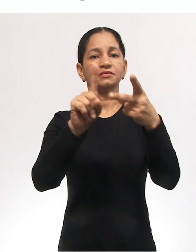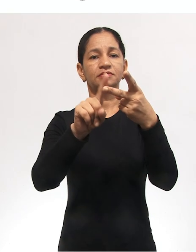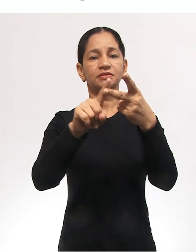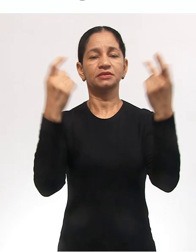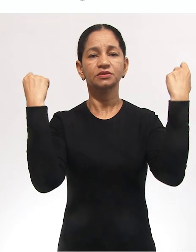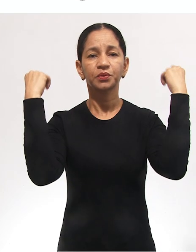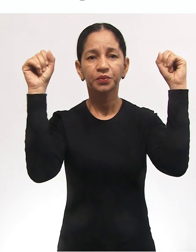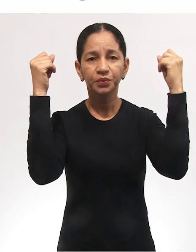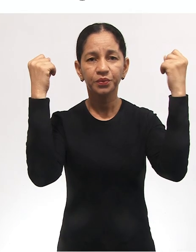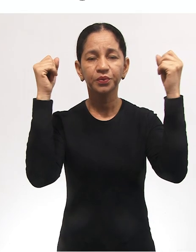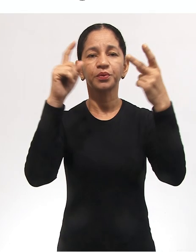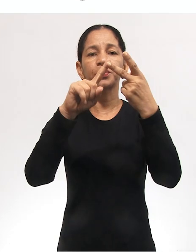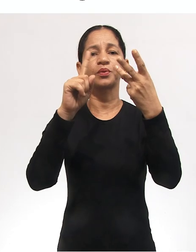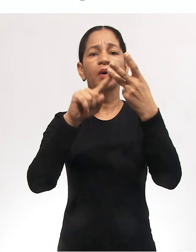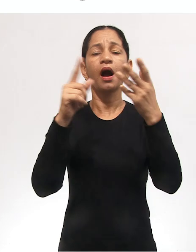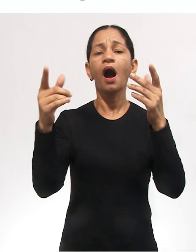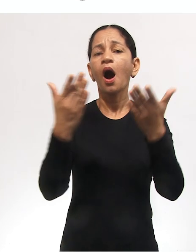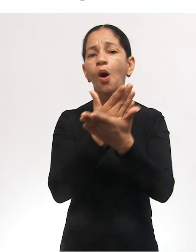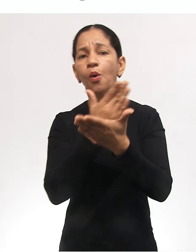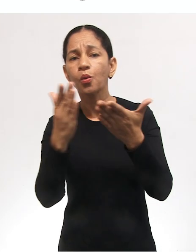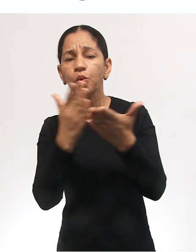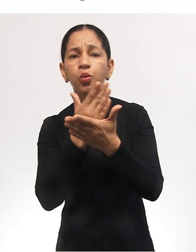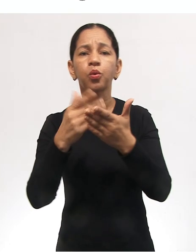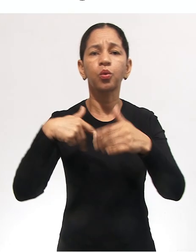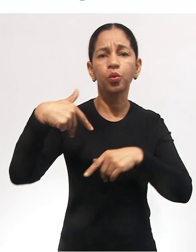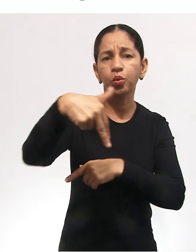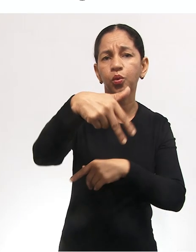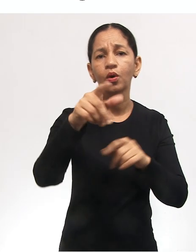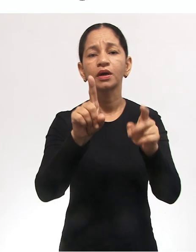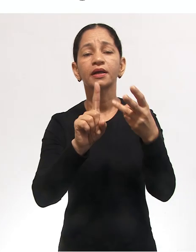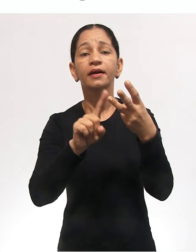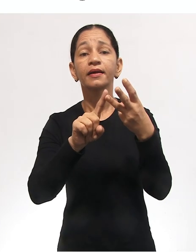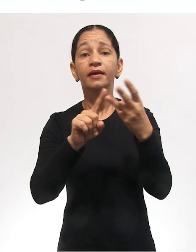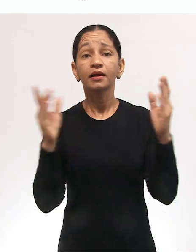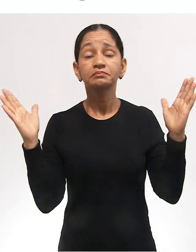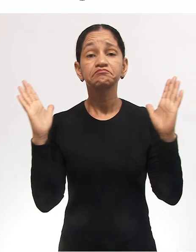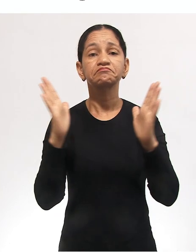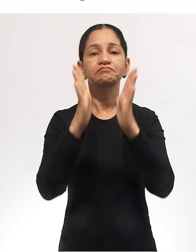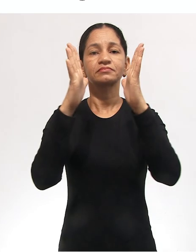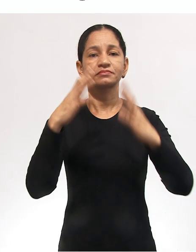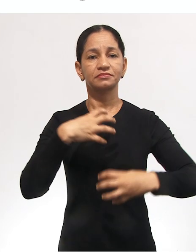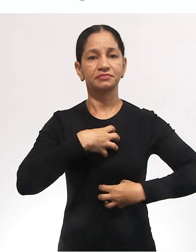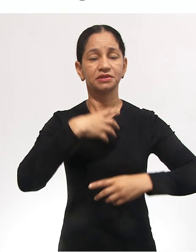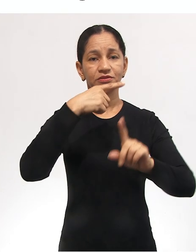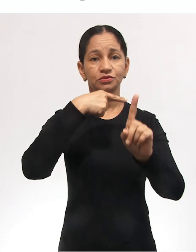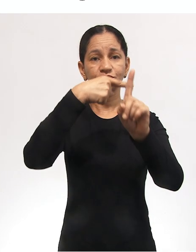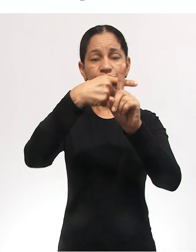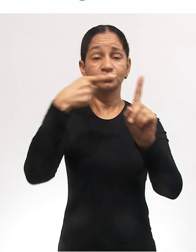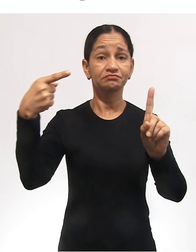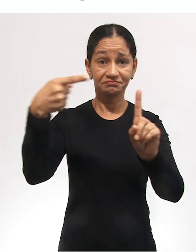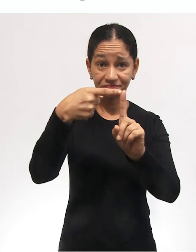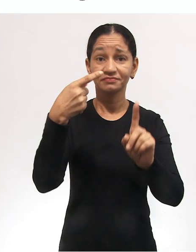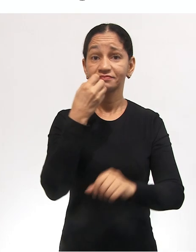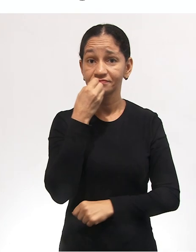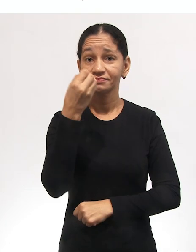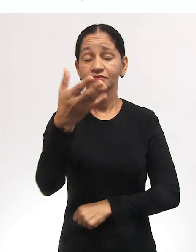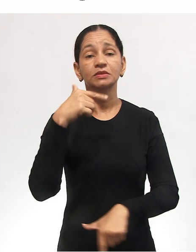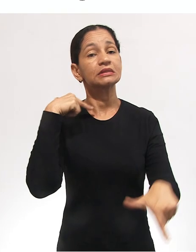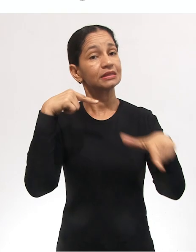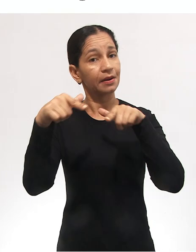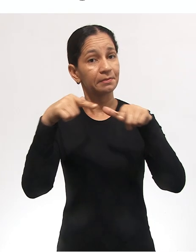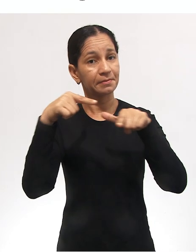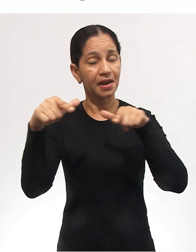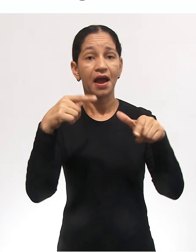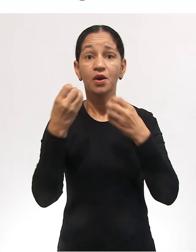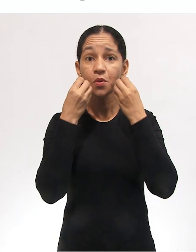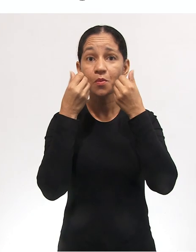laboral, exercícios físicos, impactos diretos na produtividade e satisfação também do trabalho, do trabalhador, né,